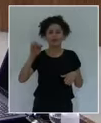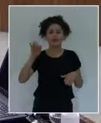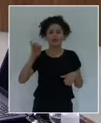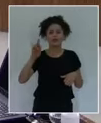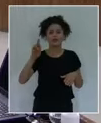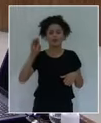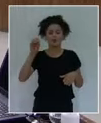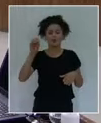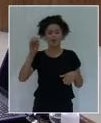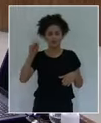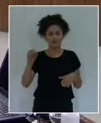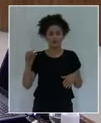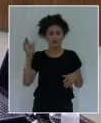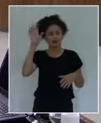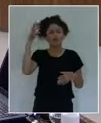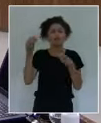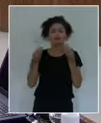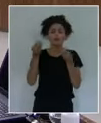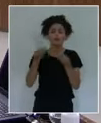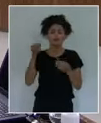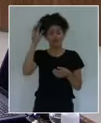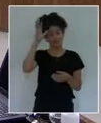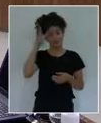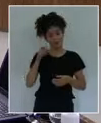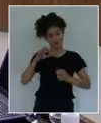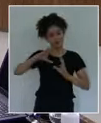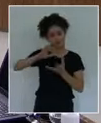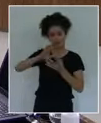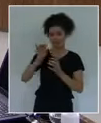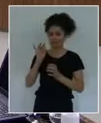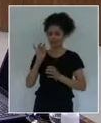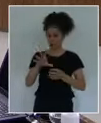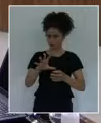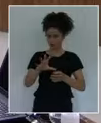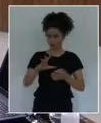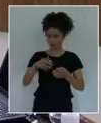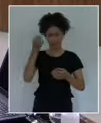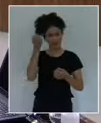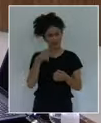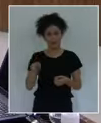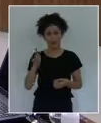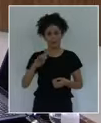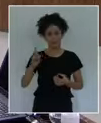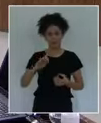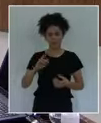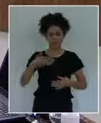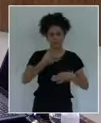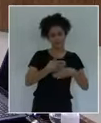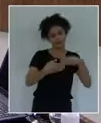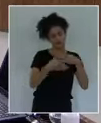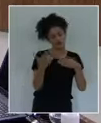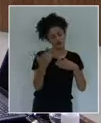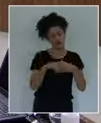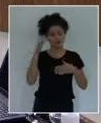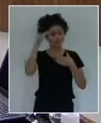aí tem que olhar os técnicos lá na hora que avaliar. Mas eu acredito que sim, que cabe. Tá. Obrigada, Cícero. Obrigado a